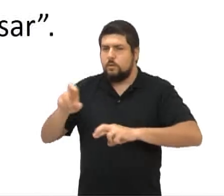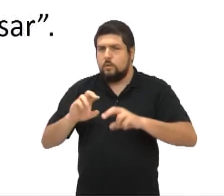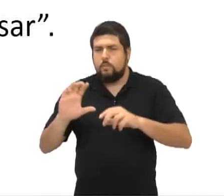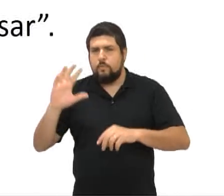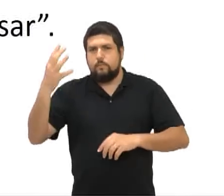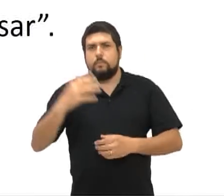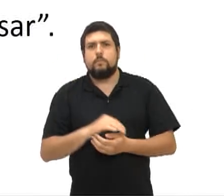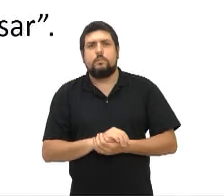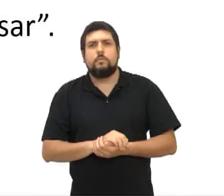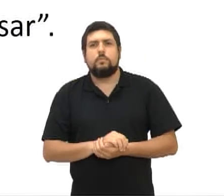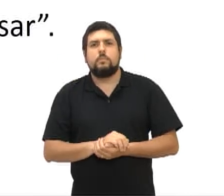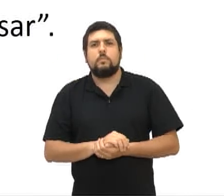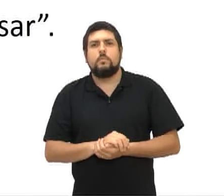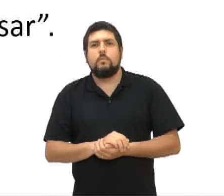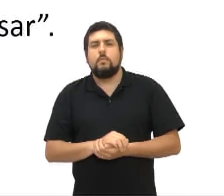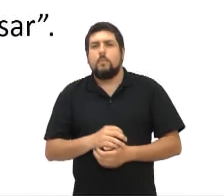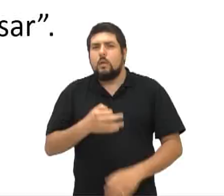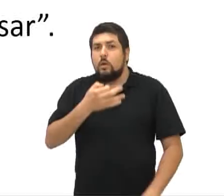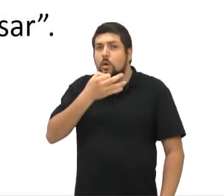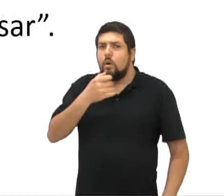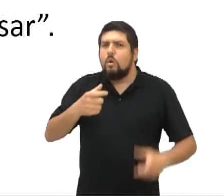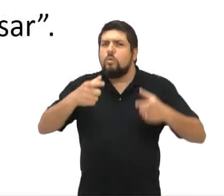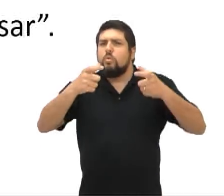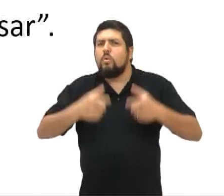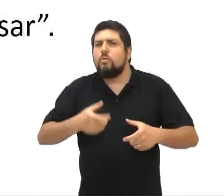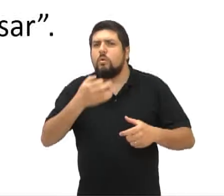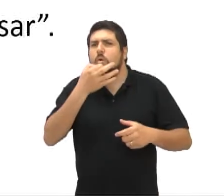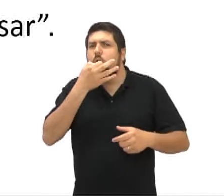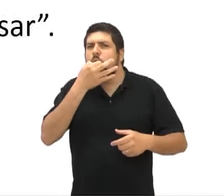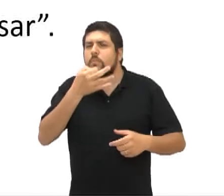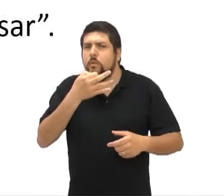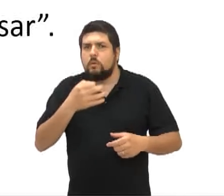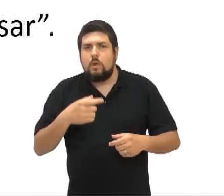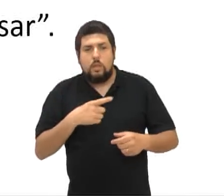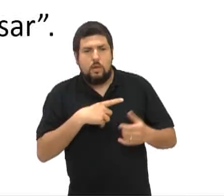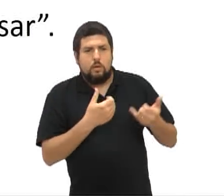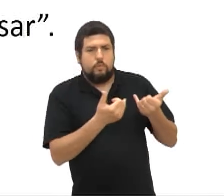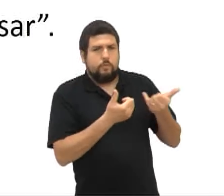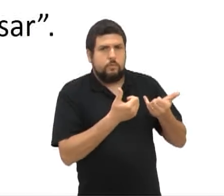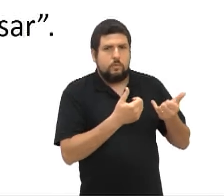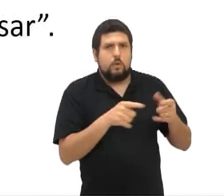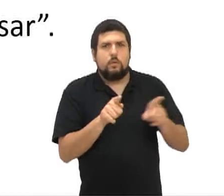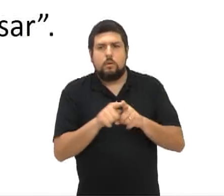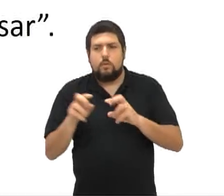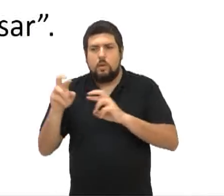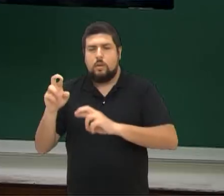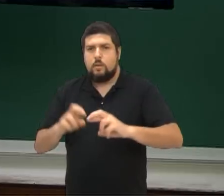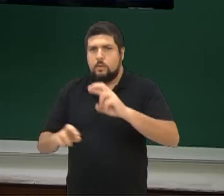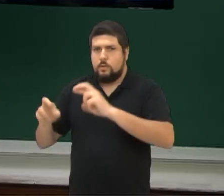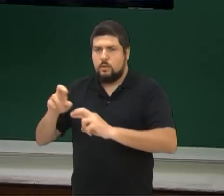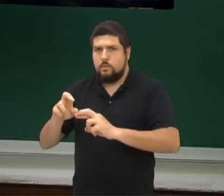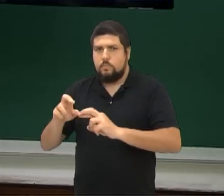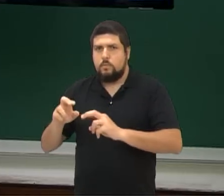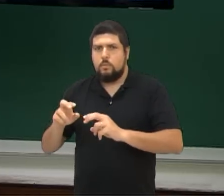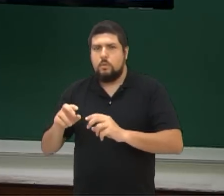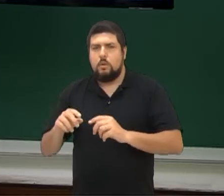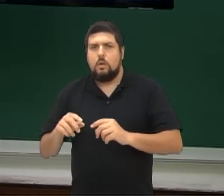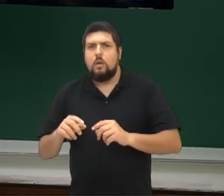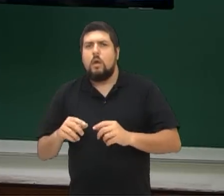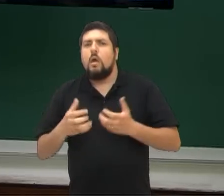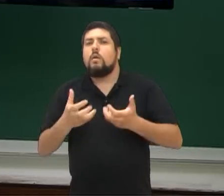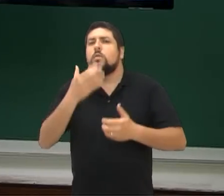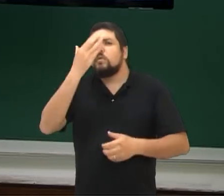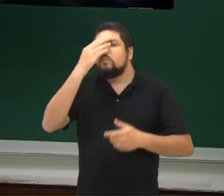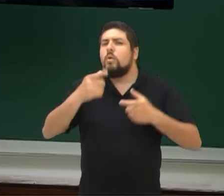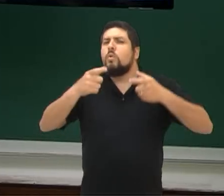apresenta uma opinião da autora é esse. Então, ela tem informações e análise. Eu quero que você me diga onde ela tem uma